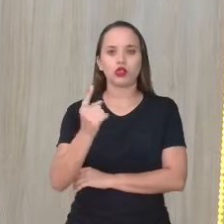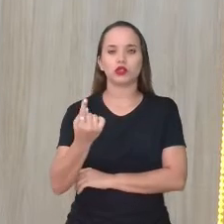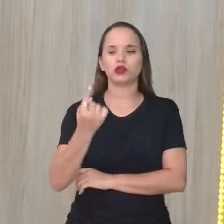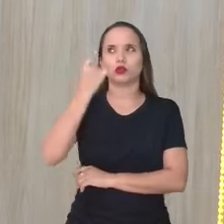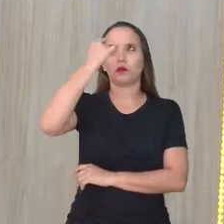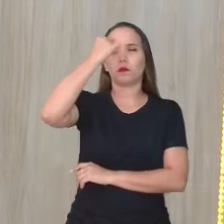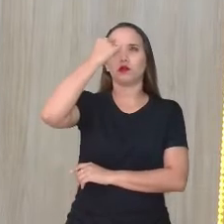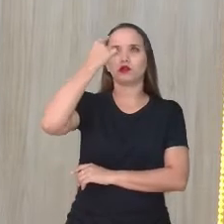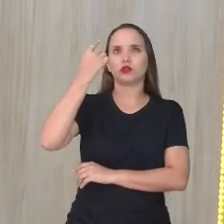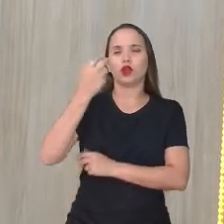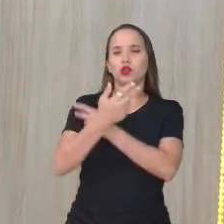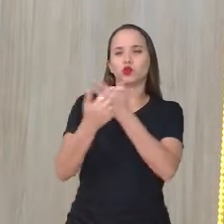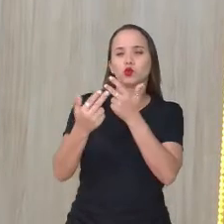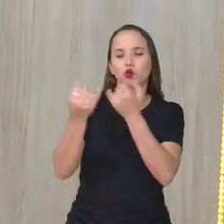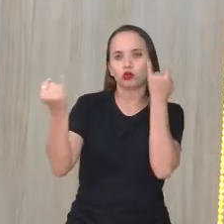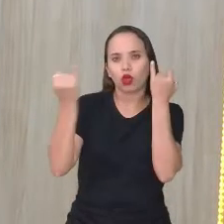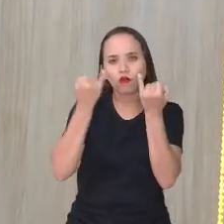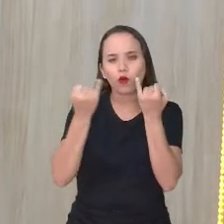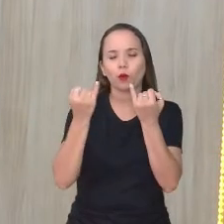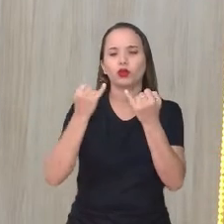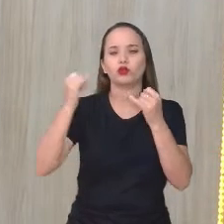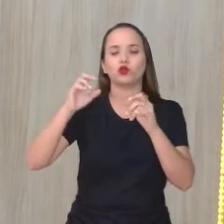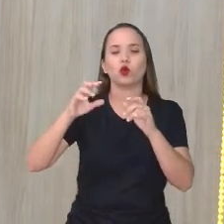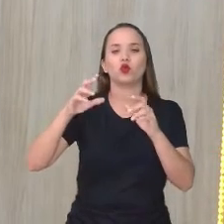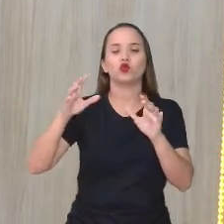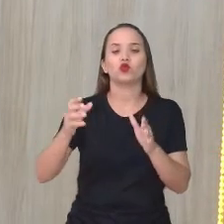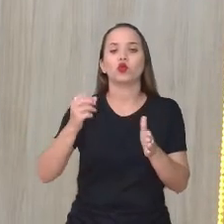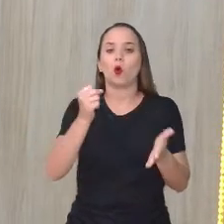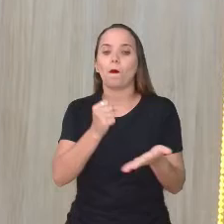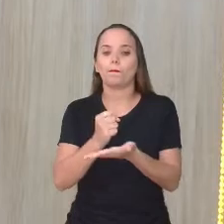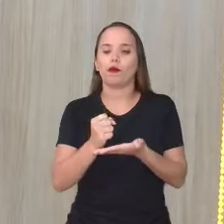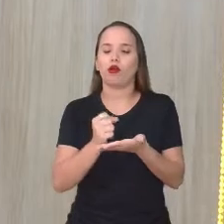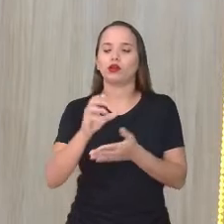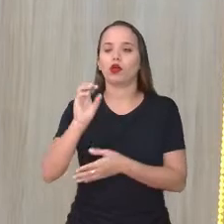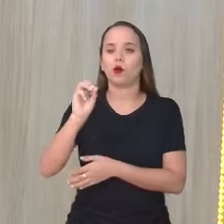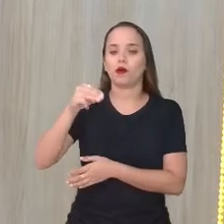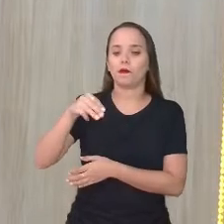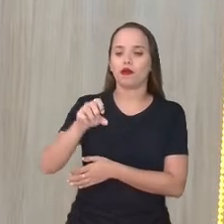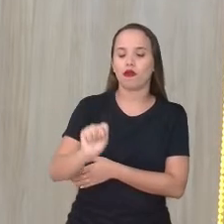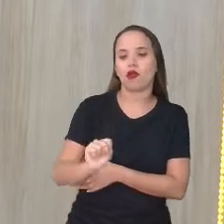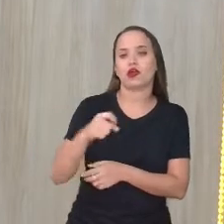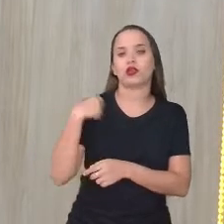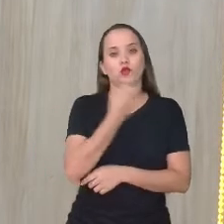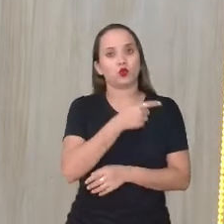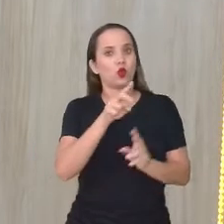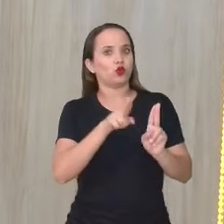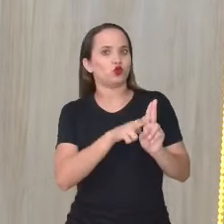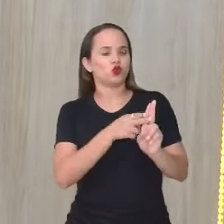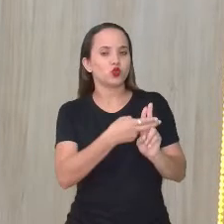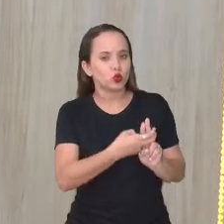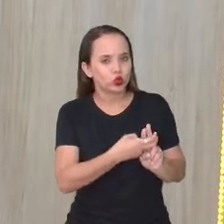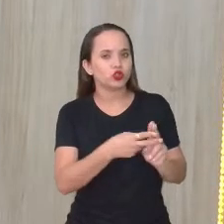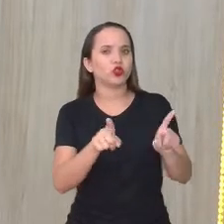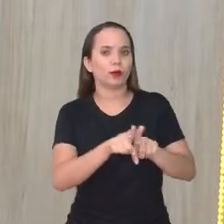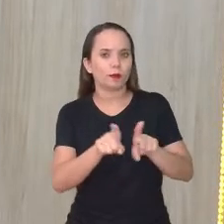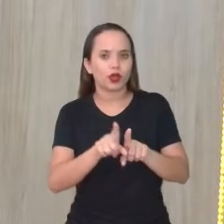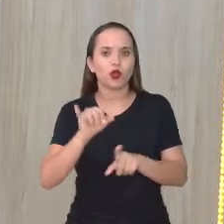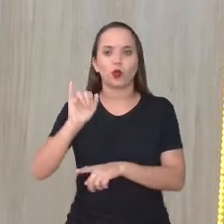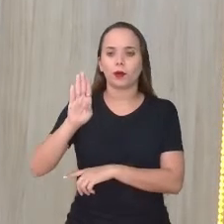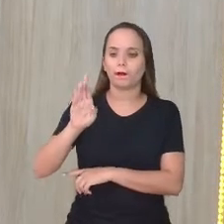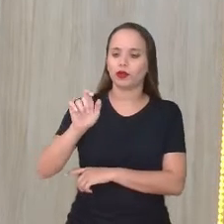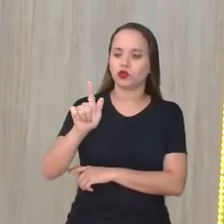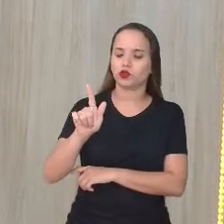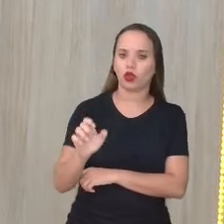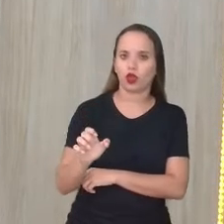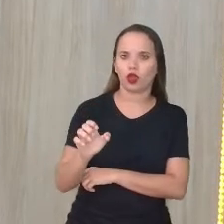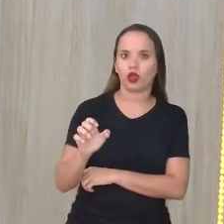luz das informações da Organização Mundial da Saúde, do nosso Sistema Único de Saúde, do SUS, do IBGE, ou